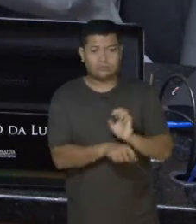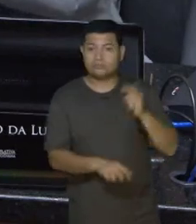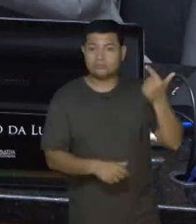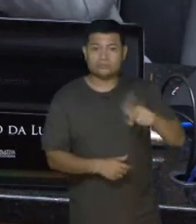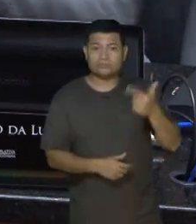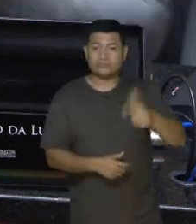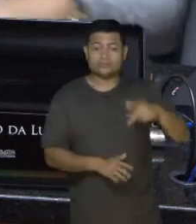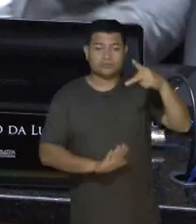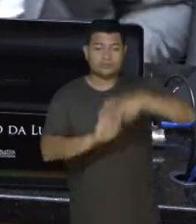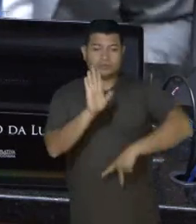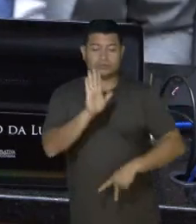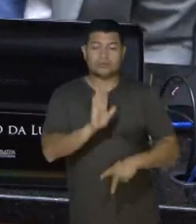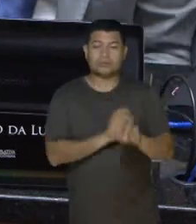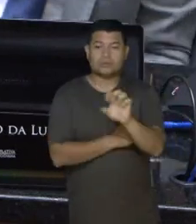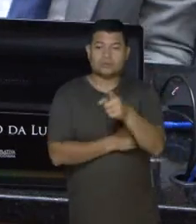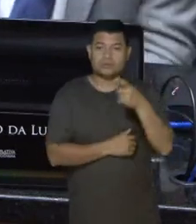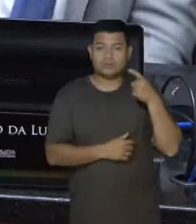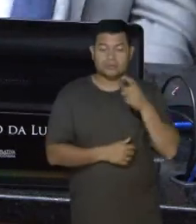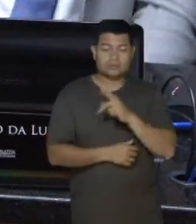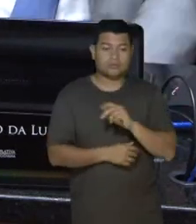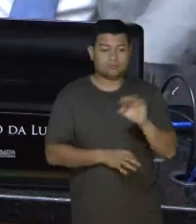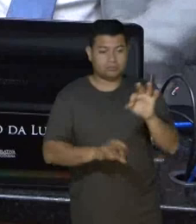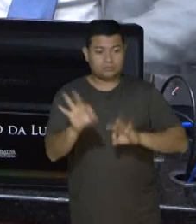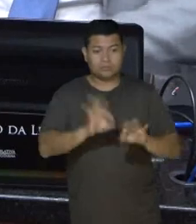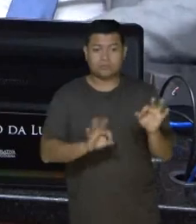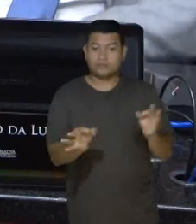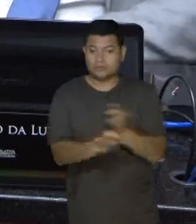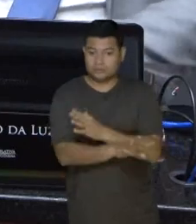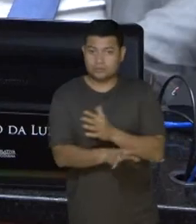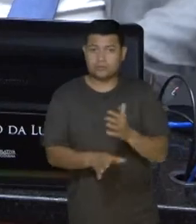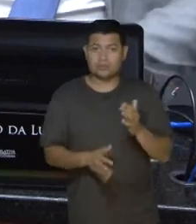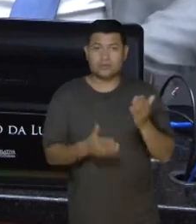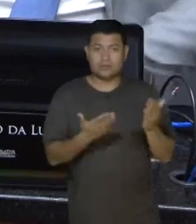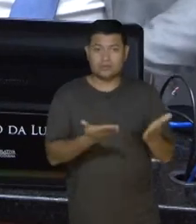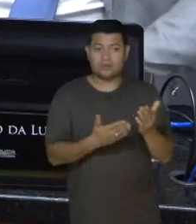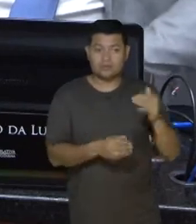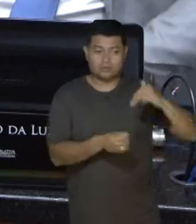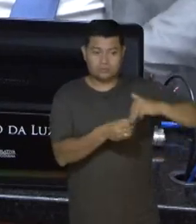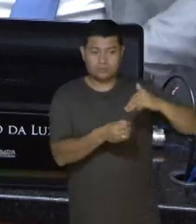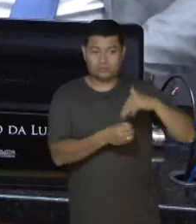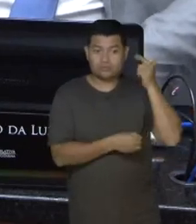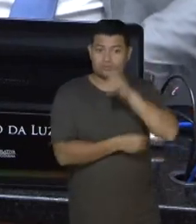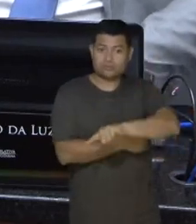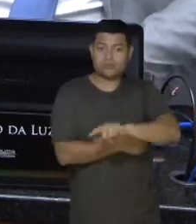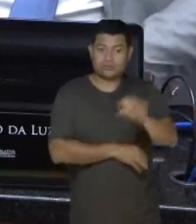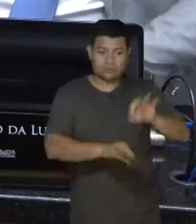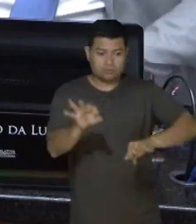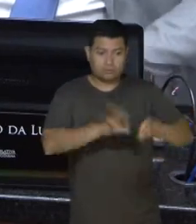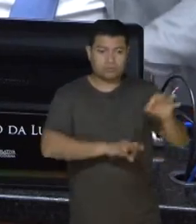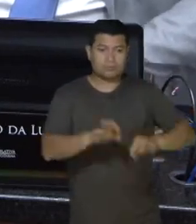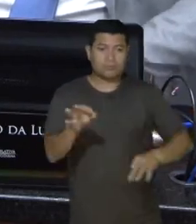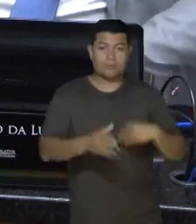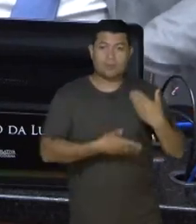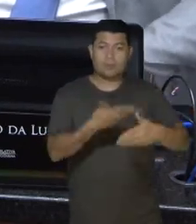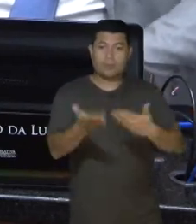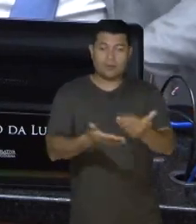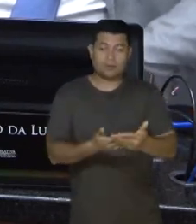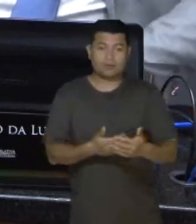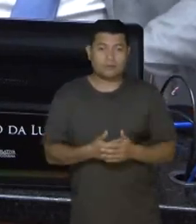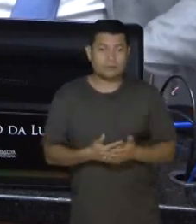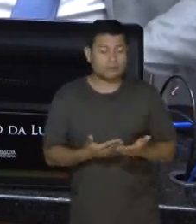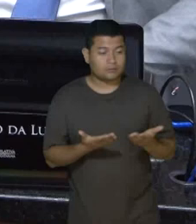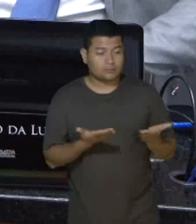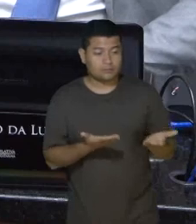executivo pronto, e o município consegue viabilizar o projeto e fica indefinida a situação,